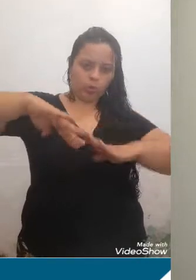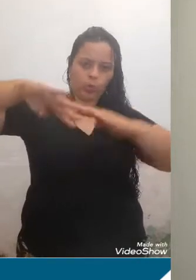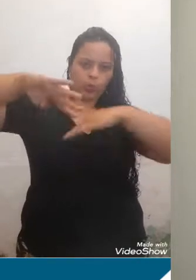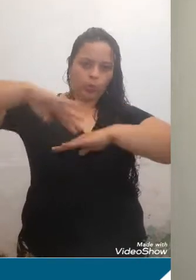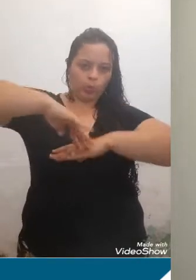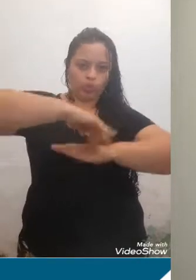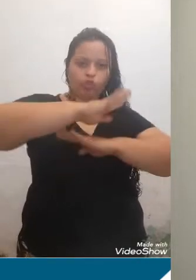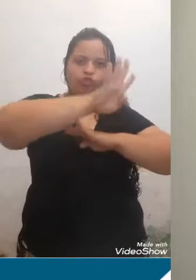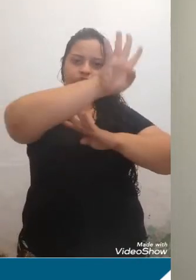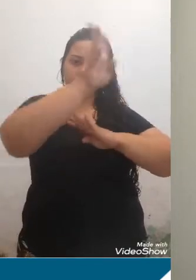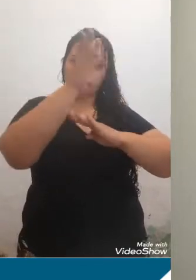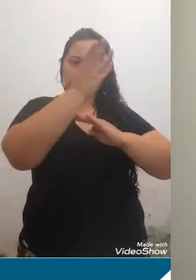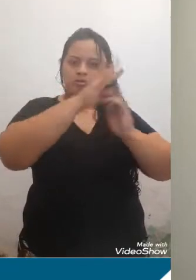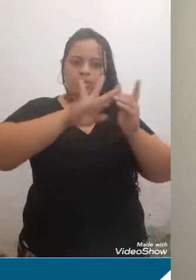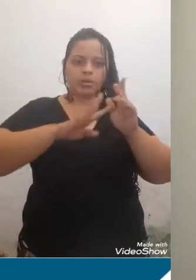superfície irregular.